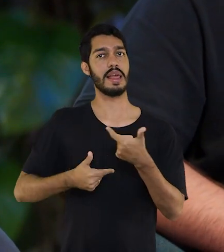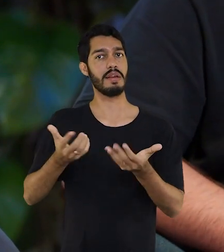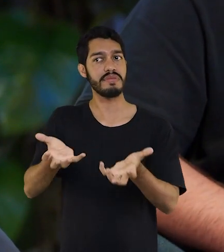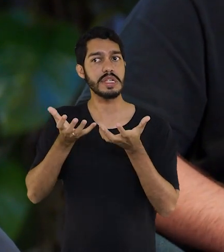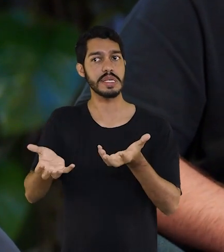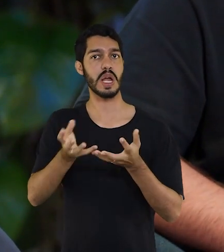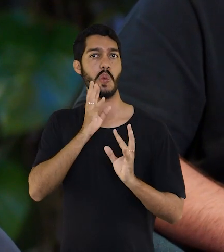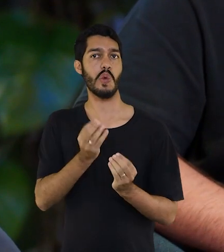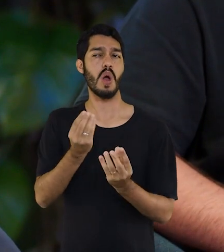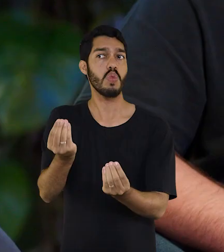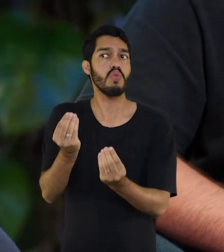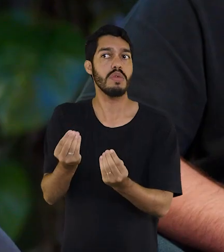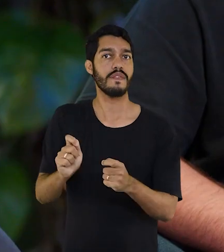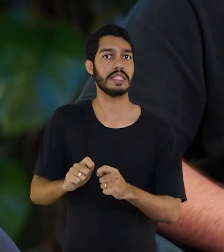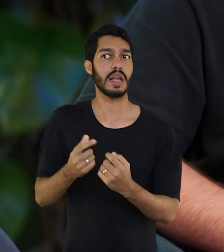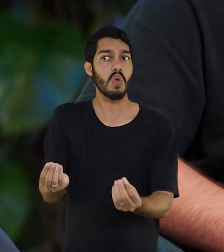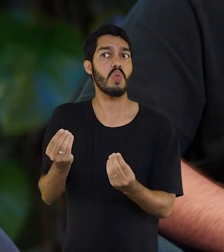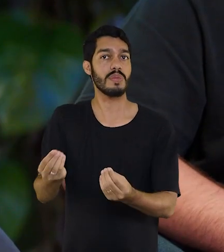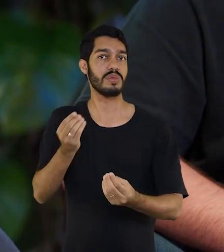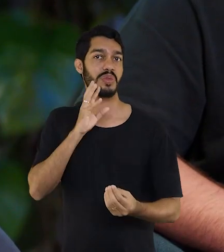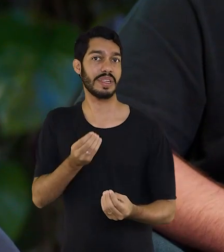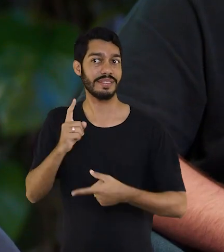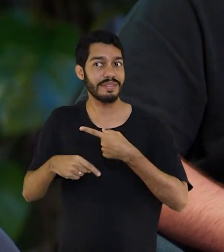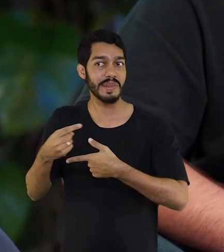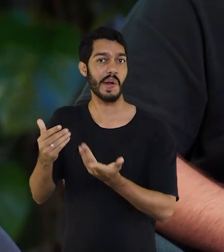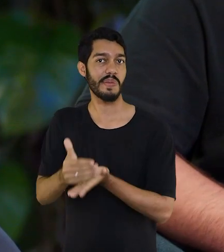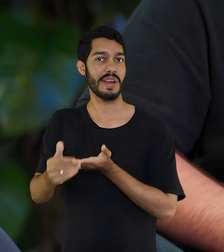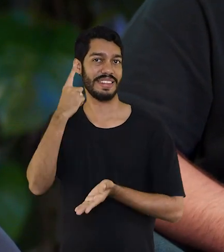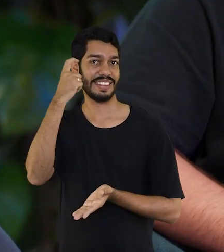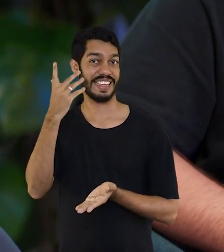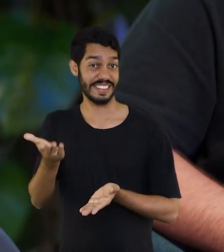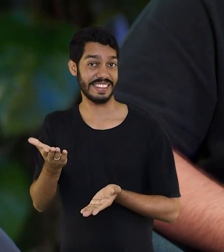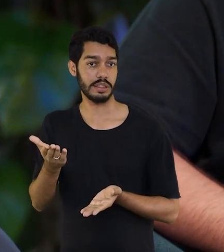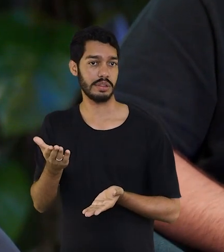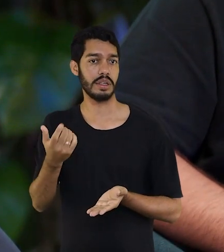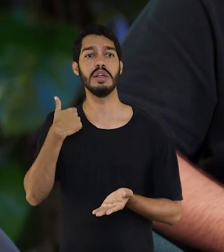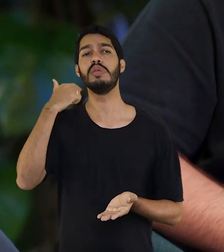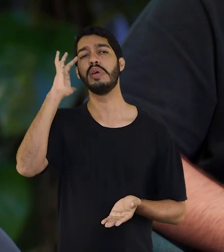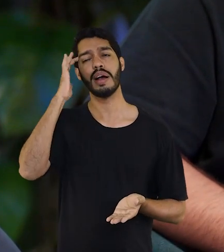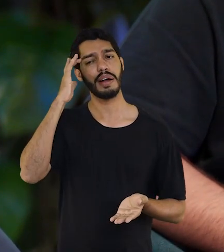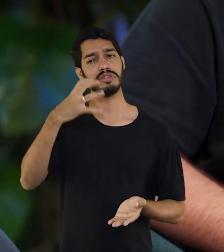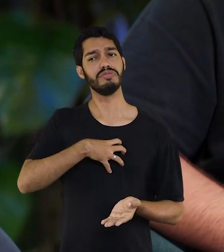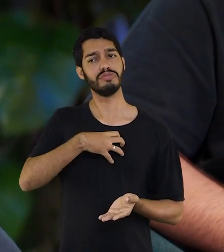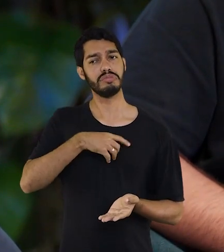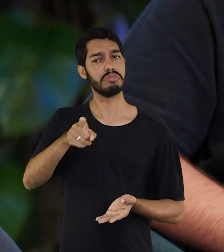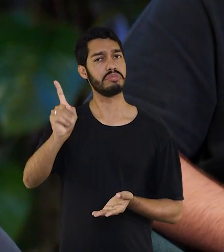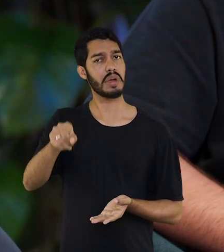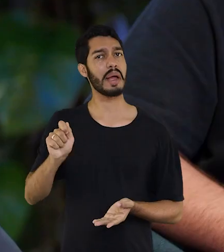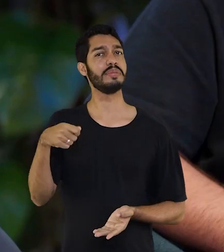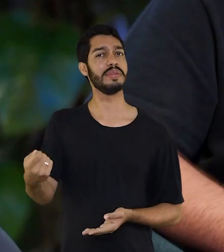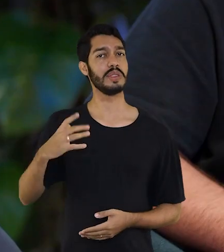em busca do conhecimento, né? Ela quer o como fazer isso para poder colocar a ideia dela em prática. E, para mim, esse